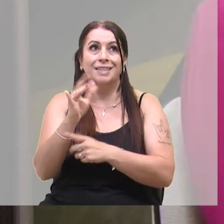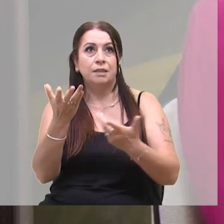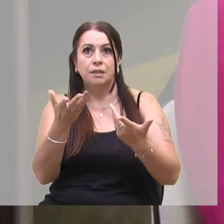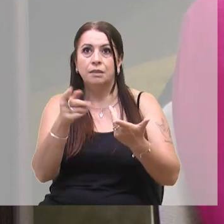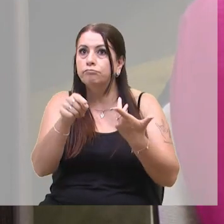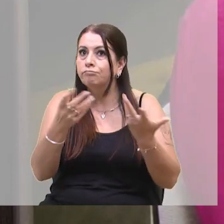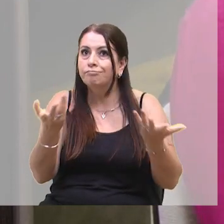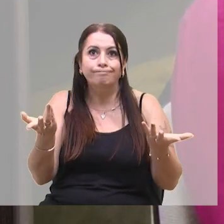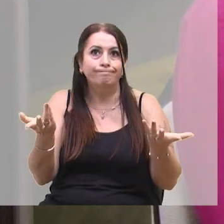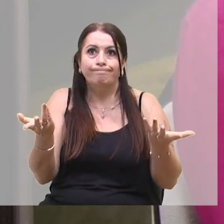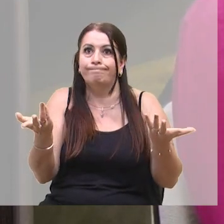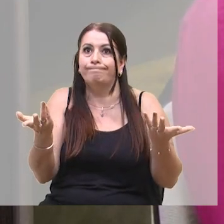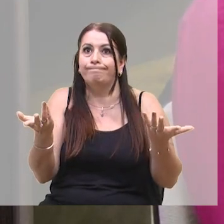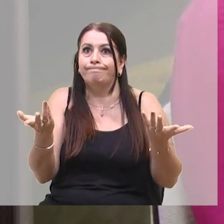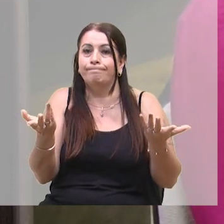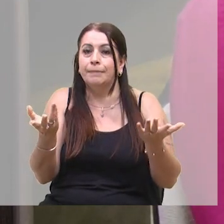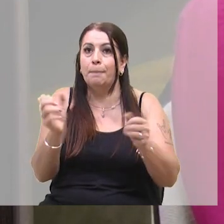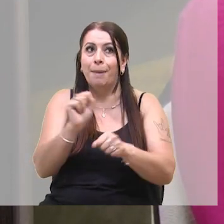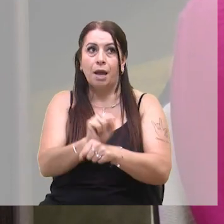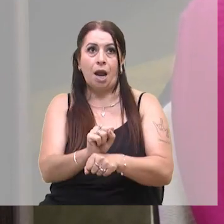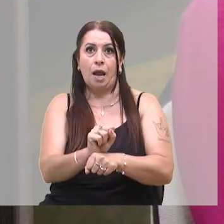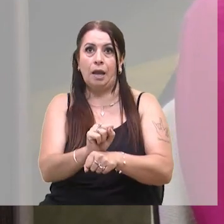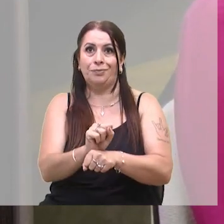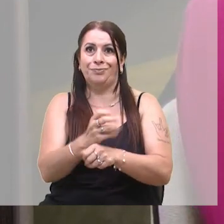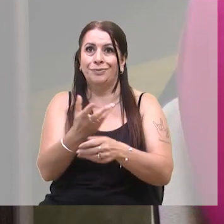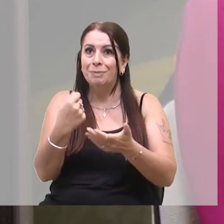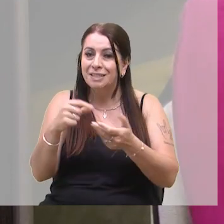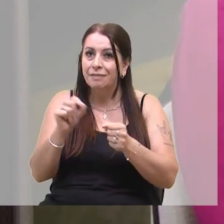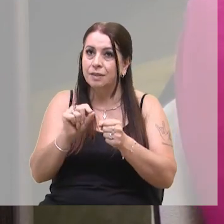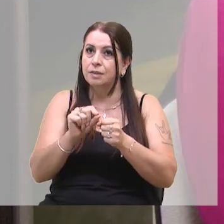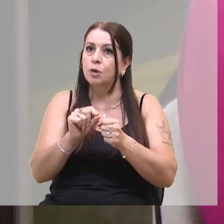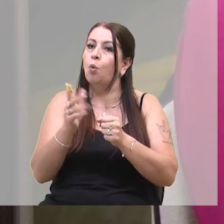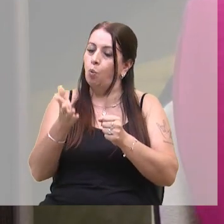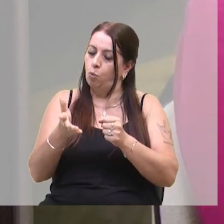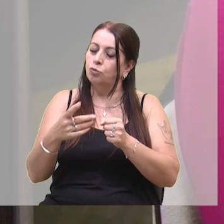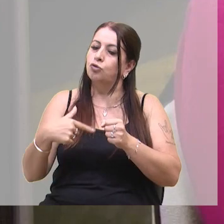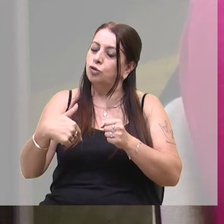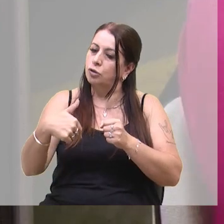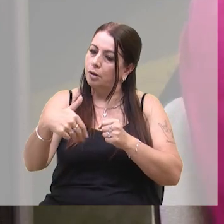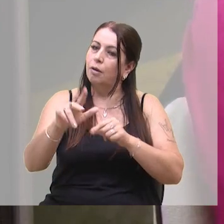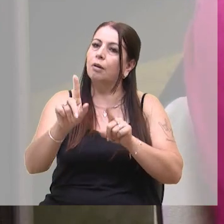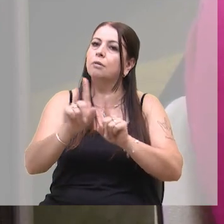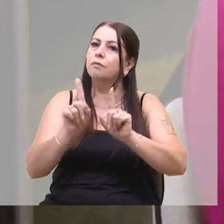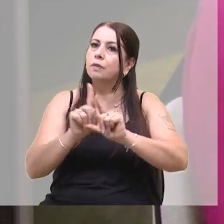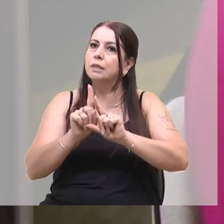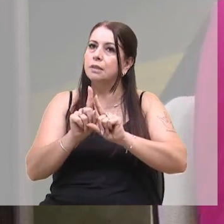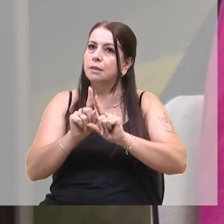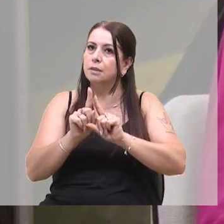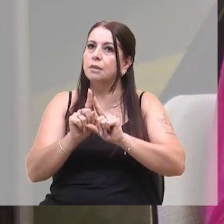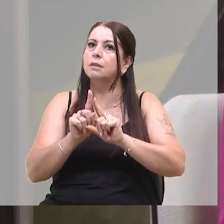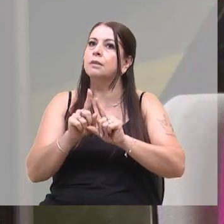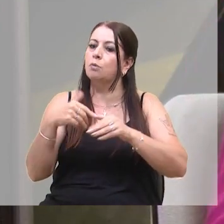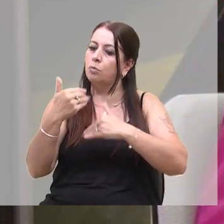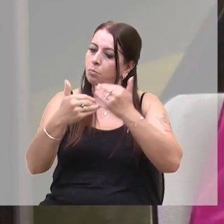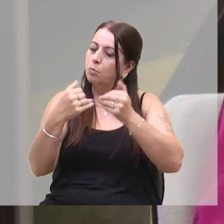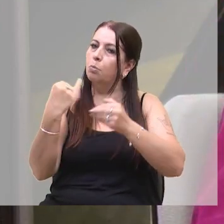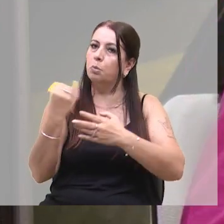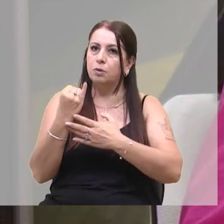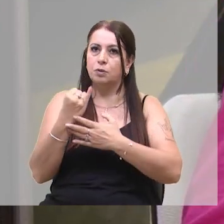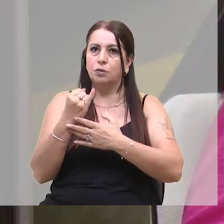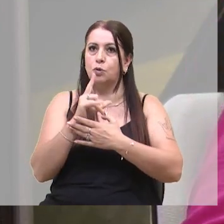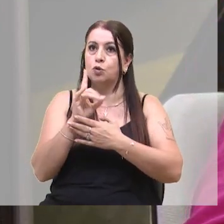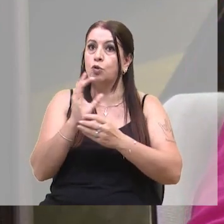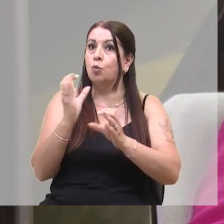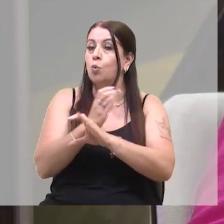o nosso plano de prevenção contra incêndios está parado, ainda. Né? Está parado. Hoje ele tem, né, andado,